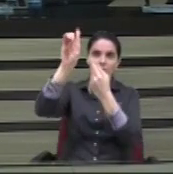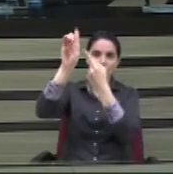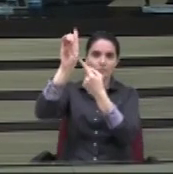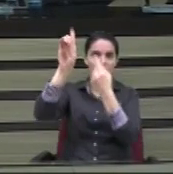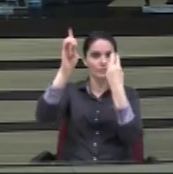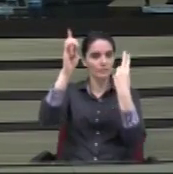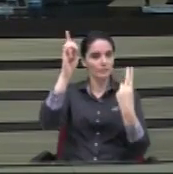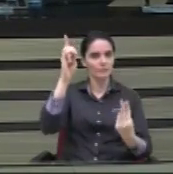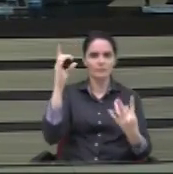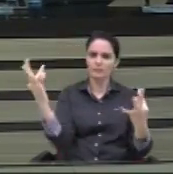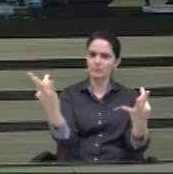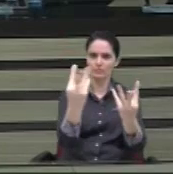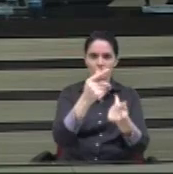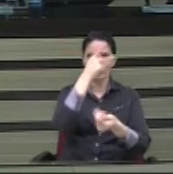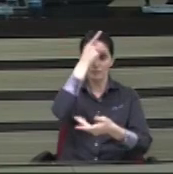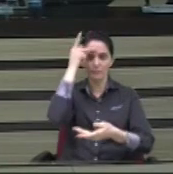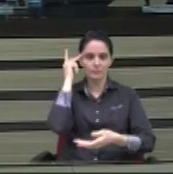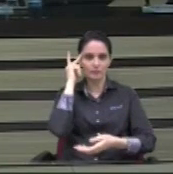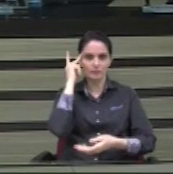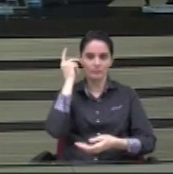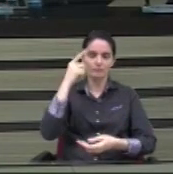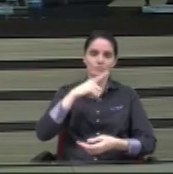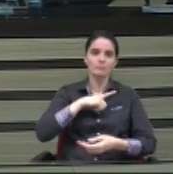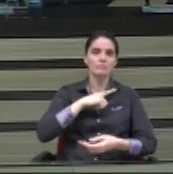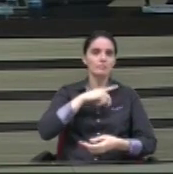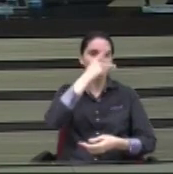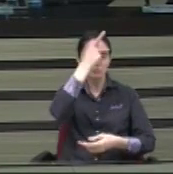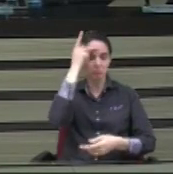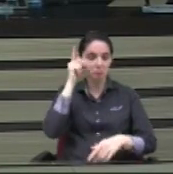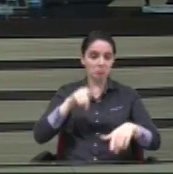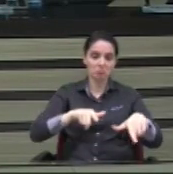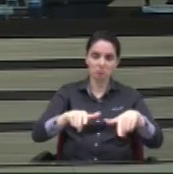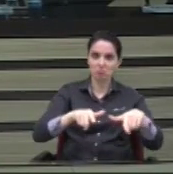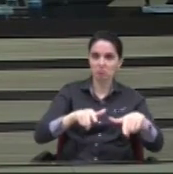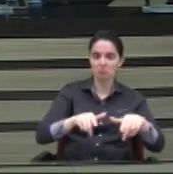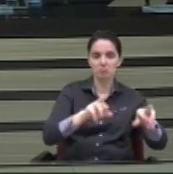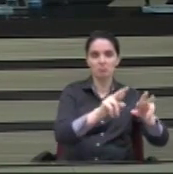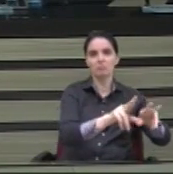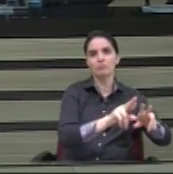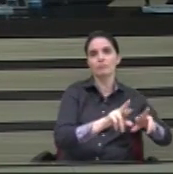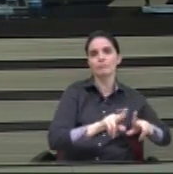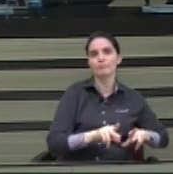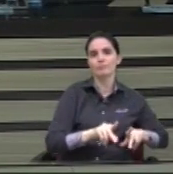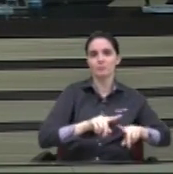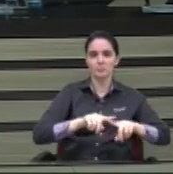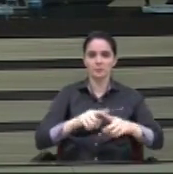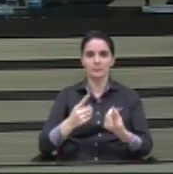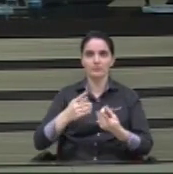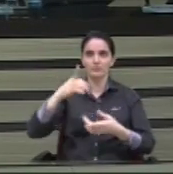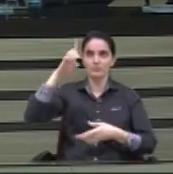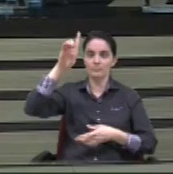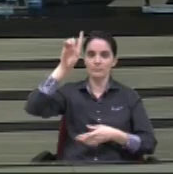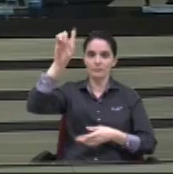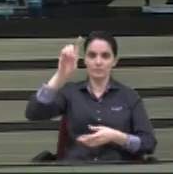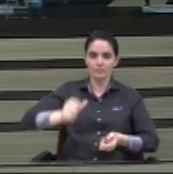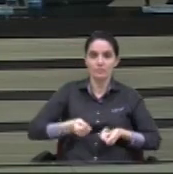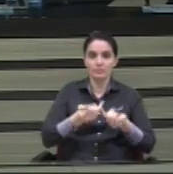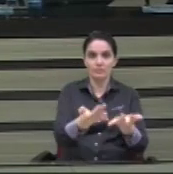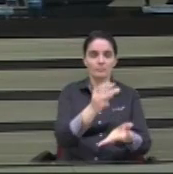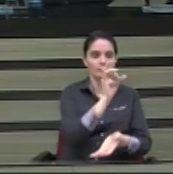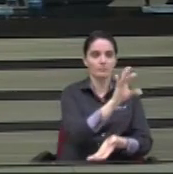Há diferentes habilidades para realizar o trabalho, mas é o mesmo Deus quem dá a cada